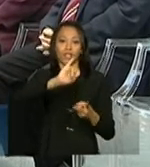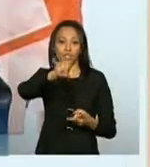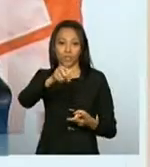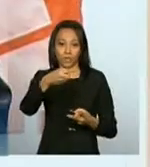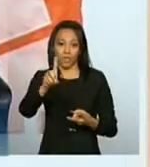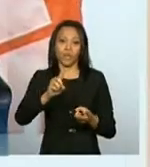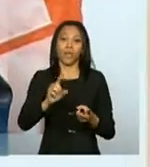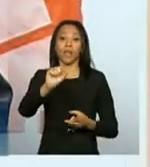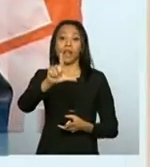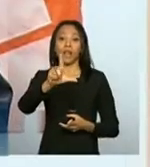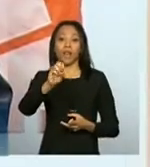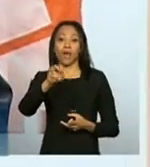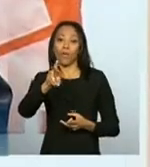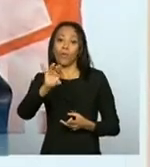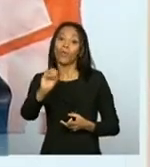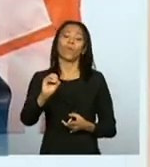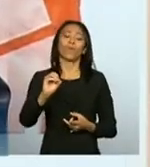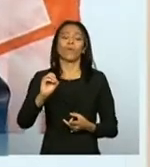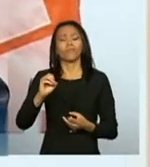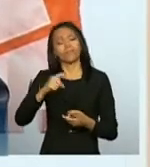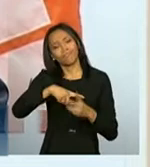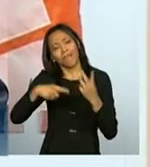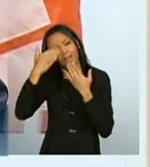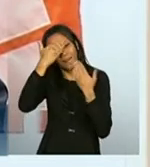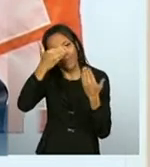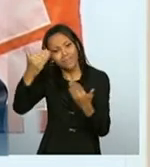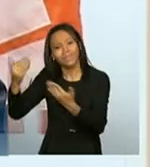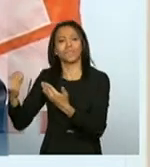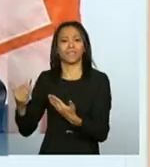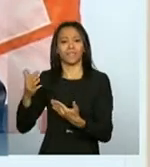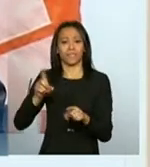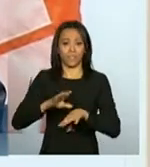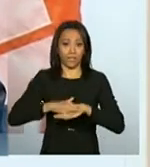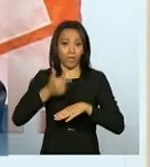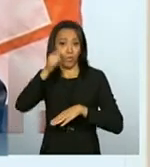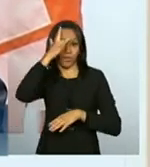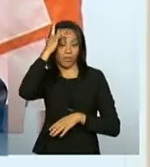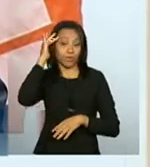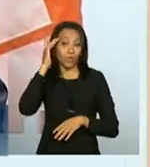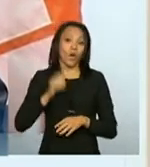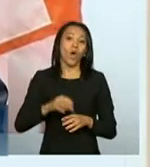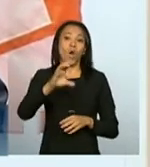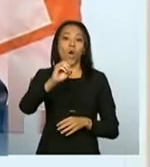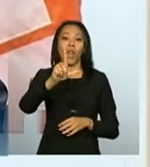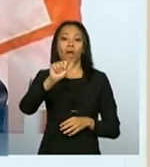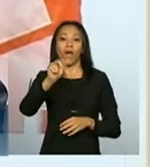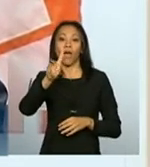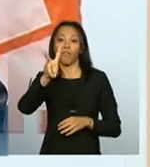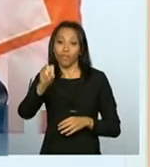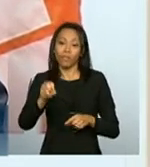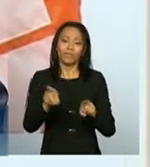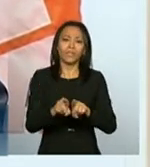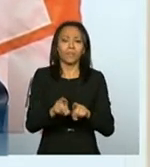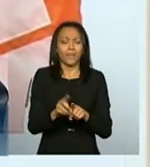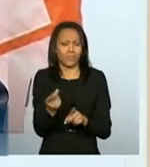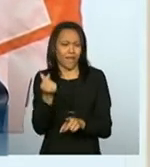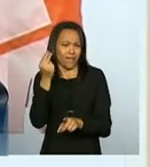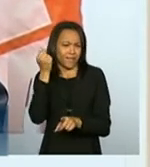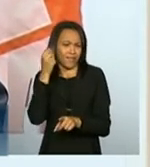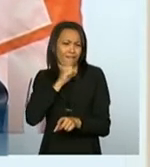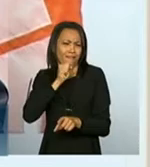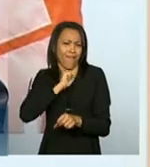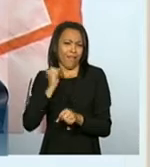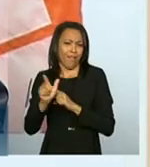Lauro Augusto, agradecer carinhosamente nas pessoas do Olavo Machado e principalmente na pessoa do nosso mais antigo